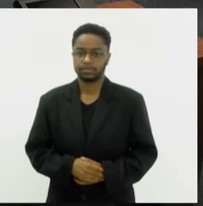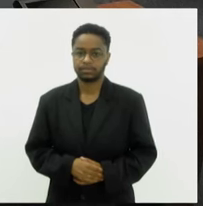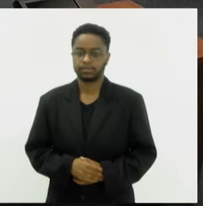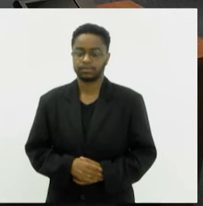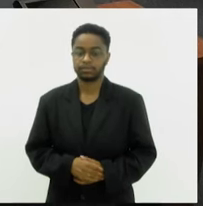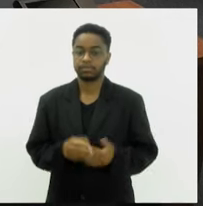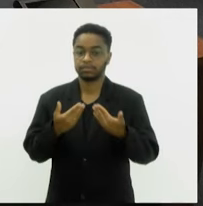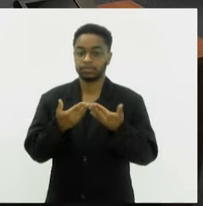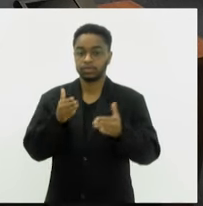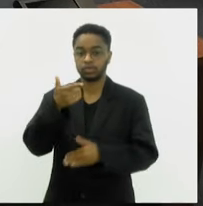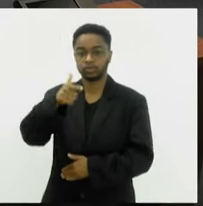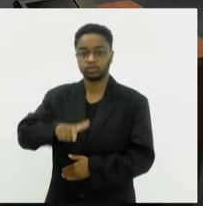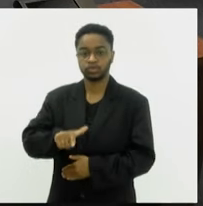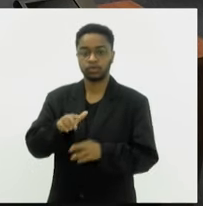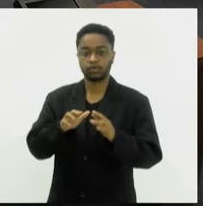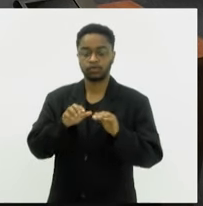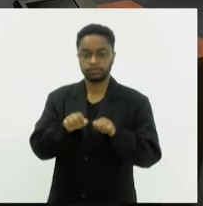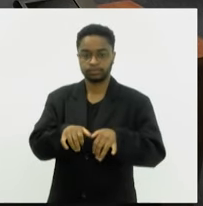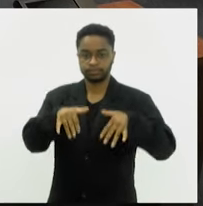Está reaberta a sessão.